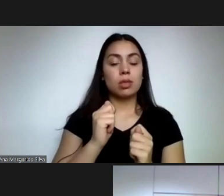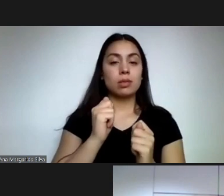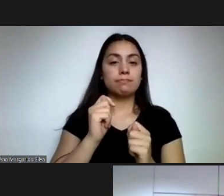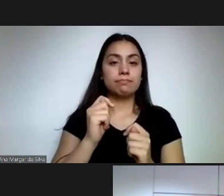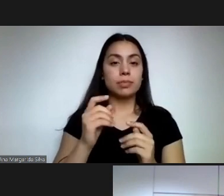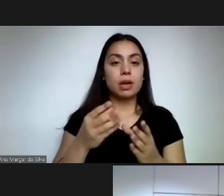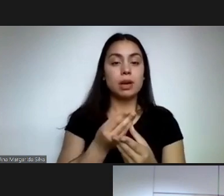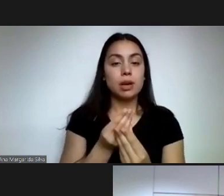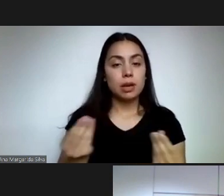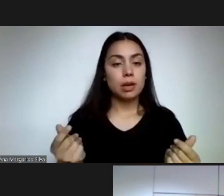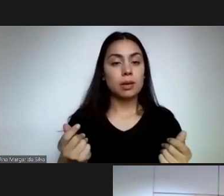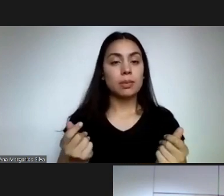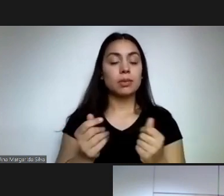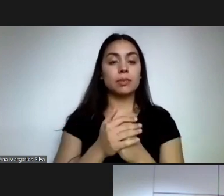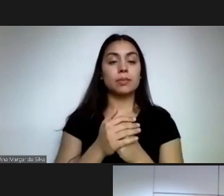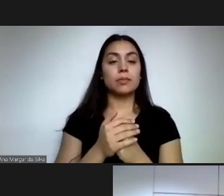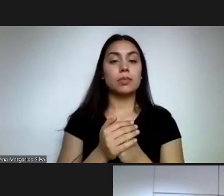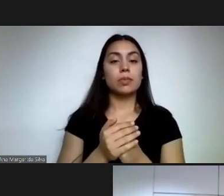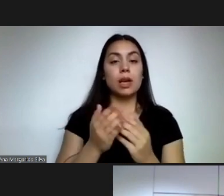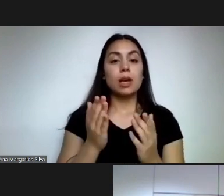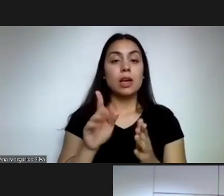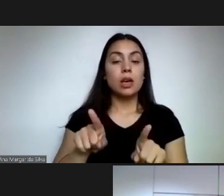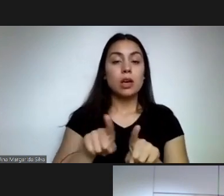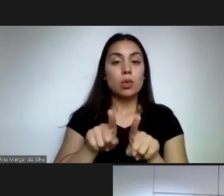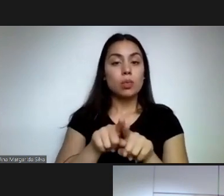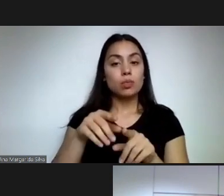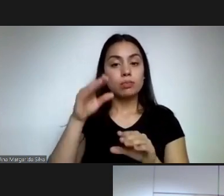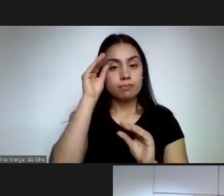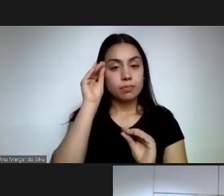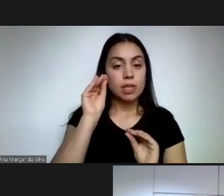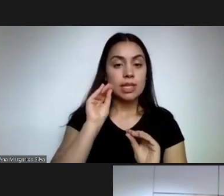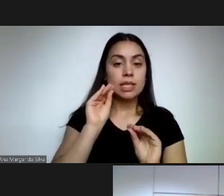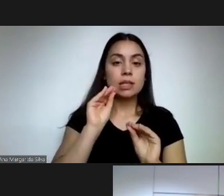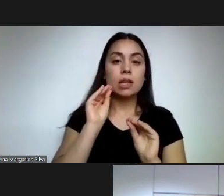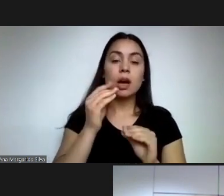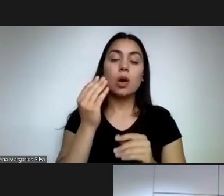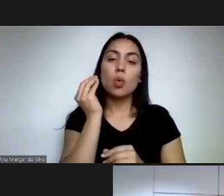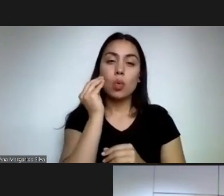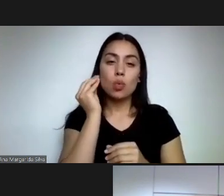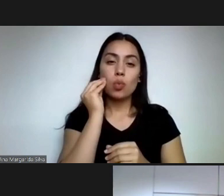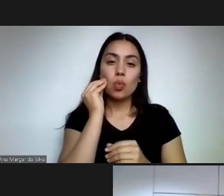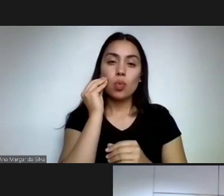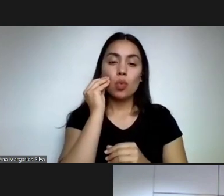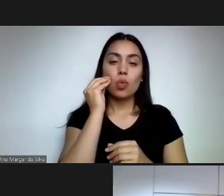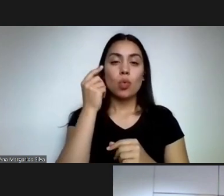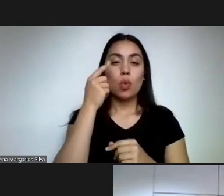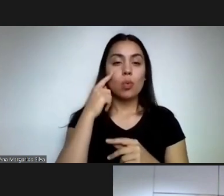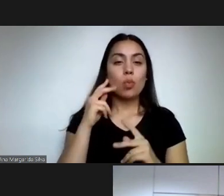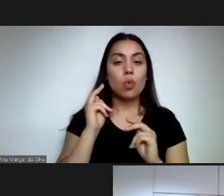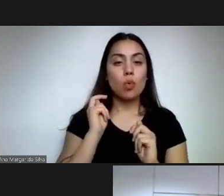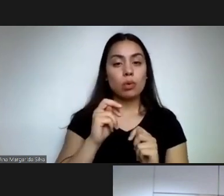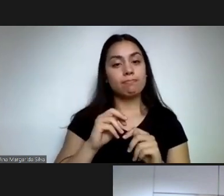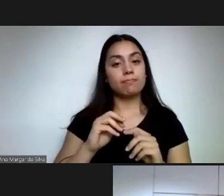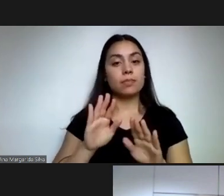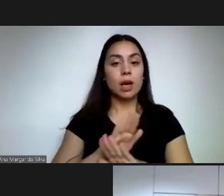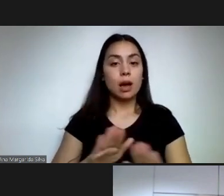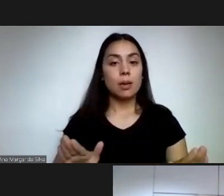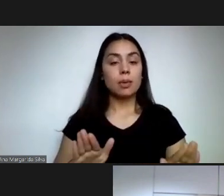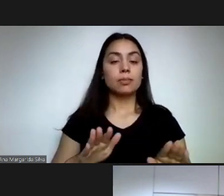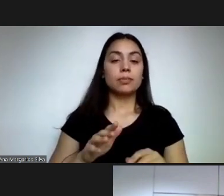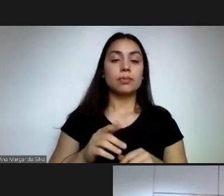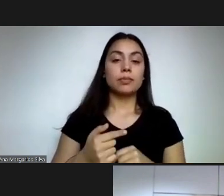daquilo que nós chamamos o Manual de Sobrevivência ao Troll, que o troll, esta figura online, muitas